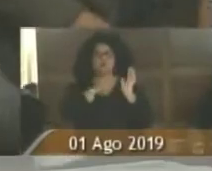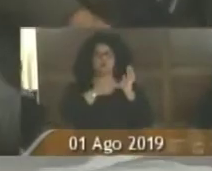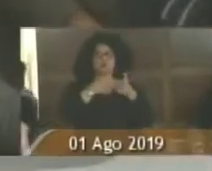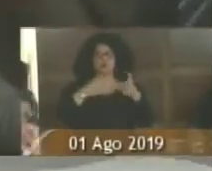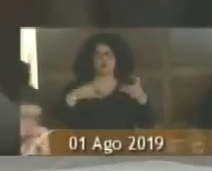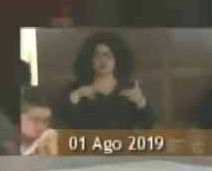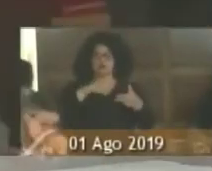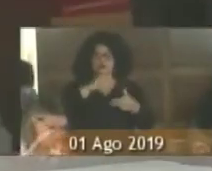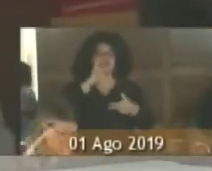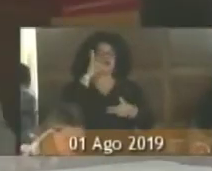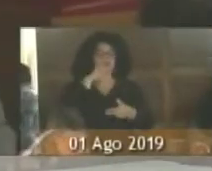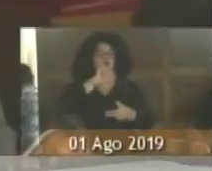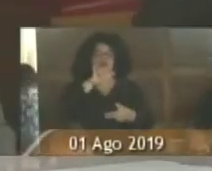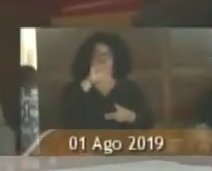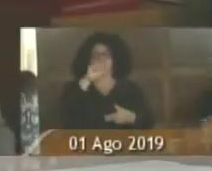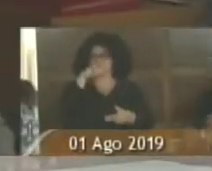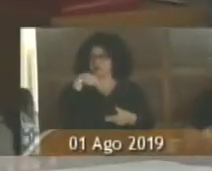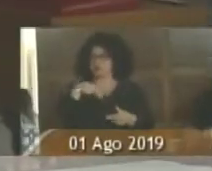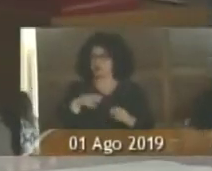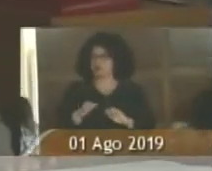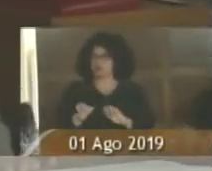Jean.